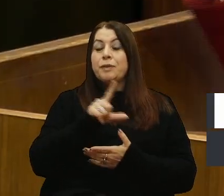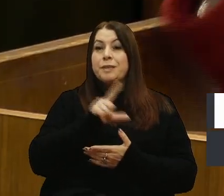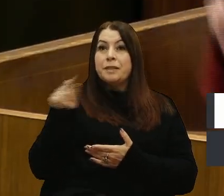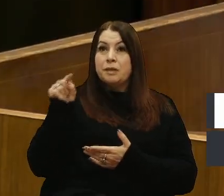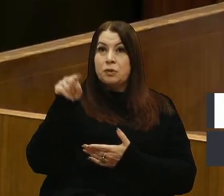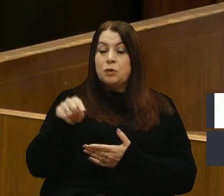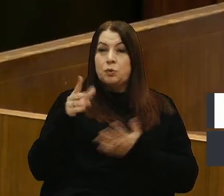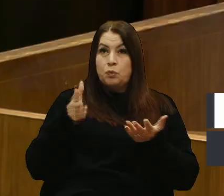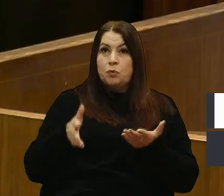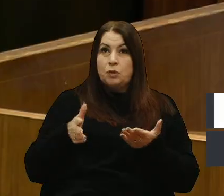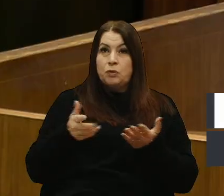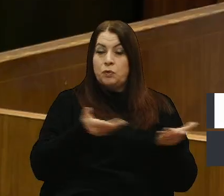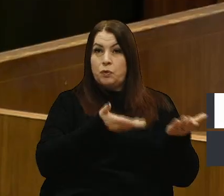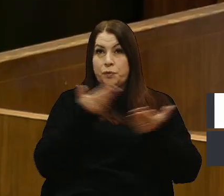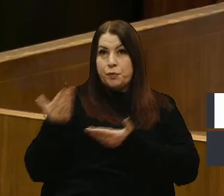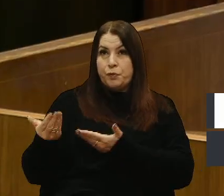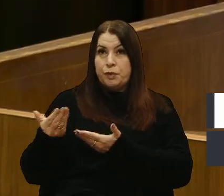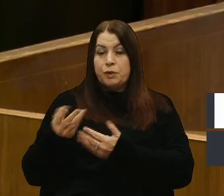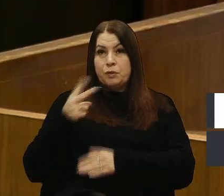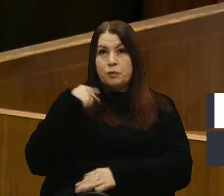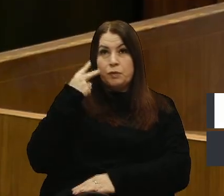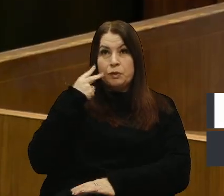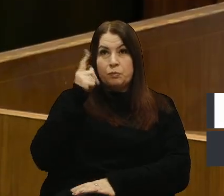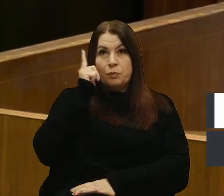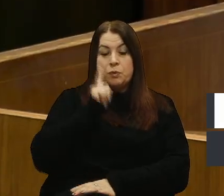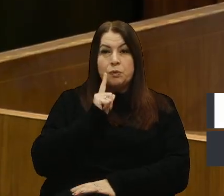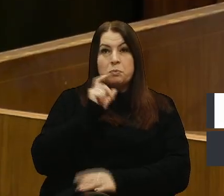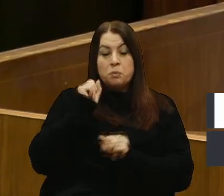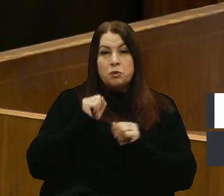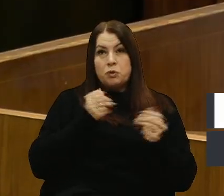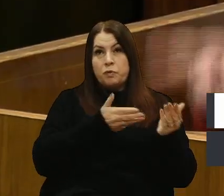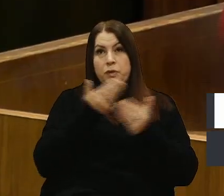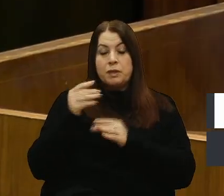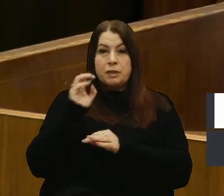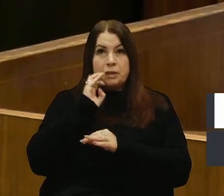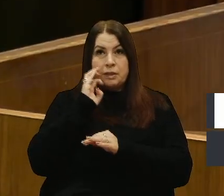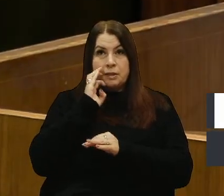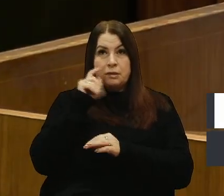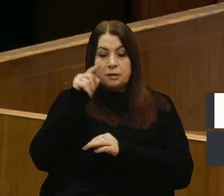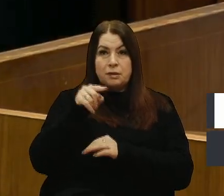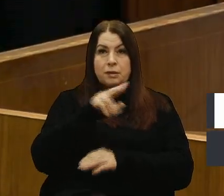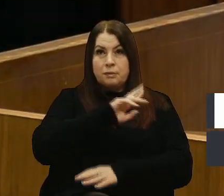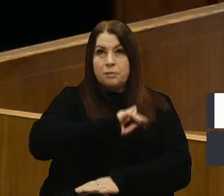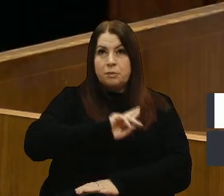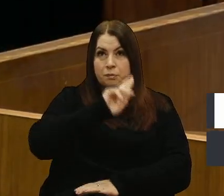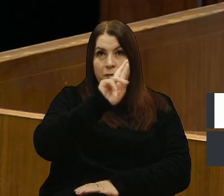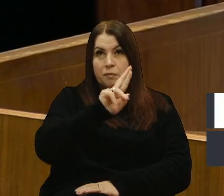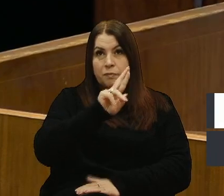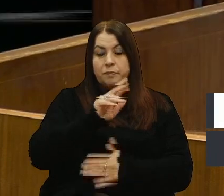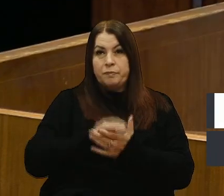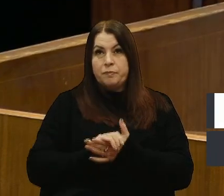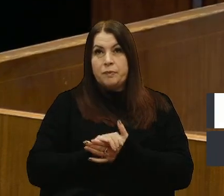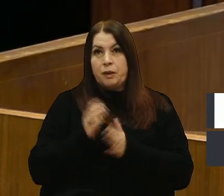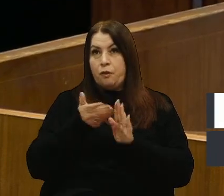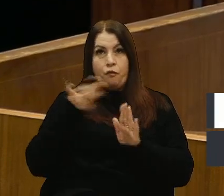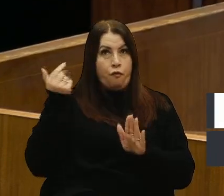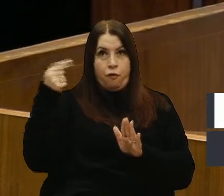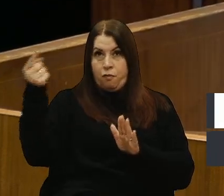daqui, hoje vou convidar o vereador Lucas, poderia convidar a Estela, mas ela está em representação